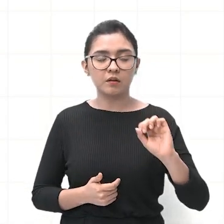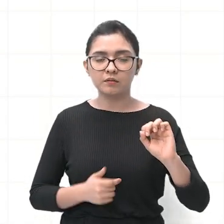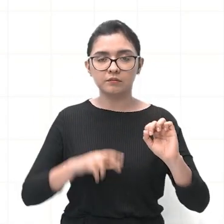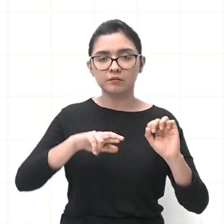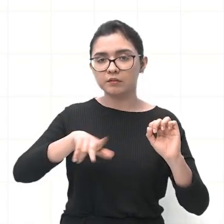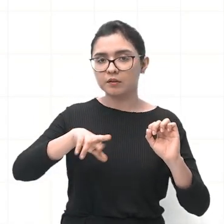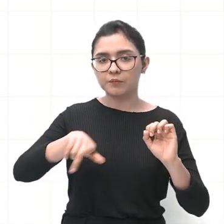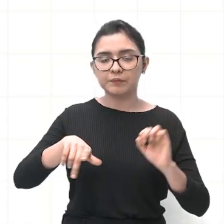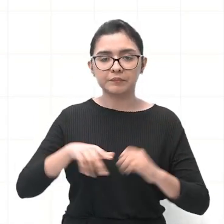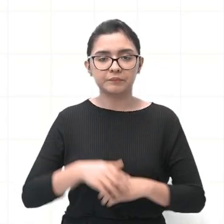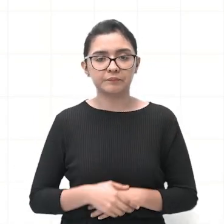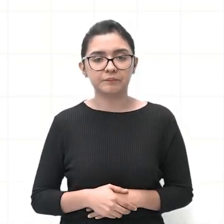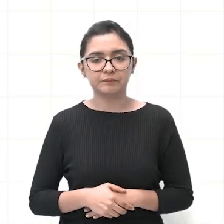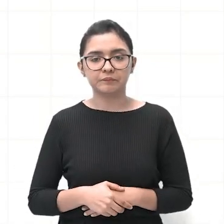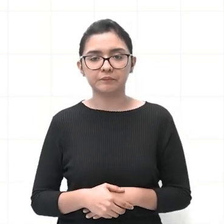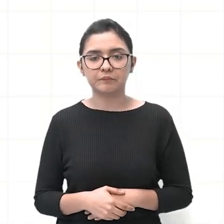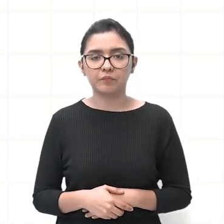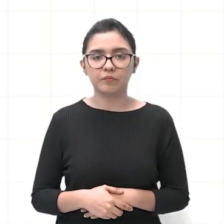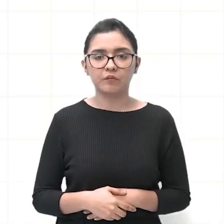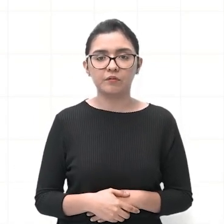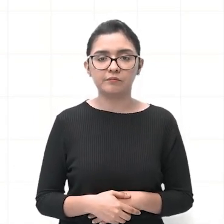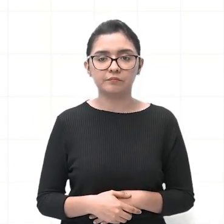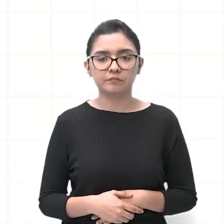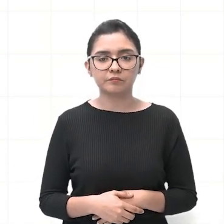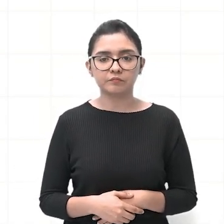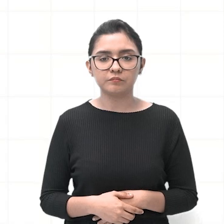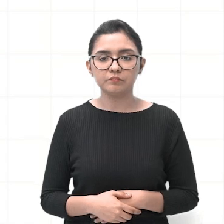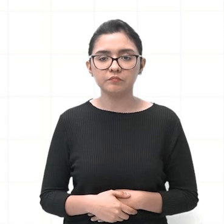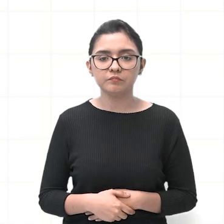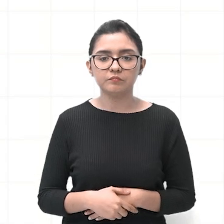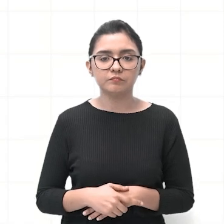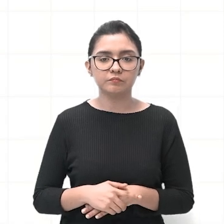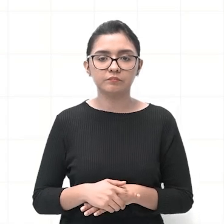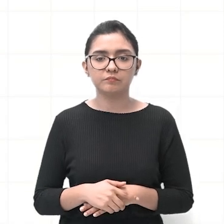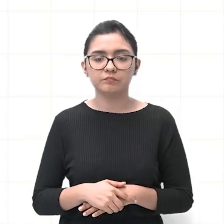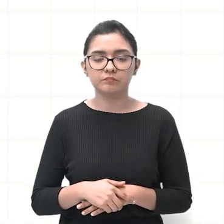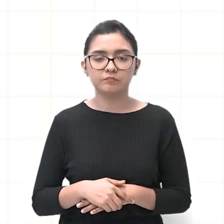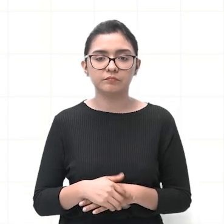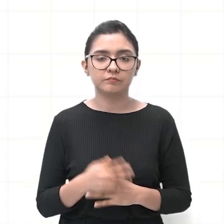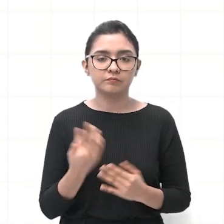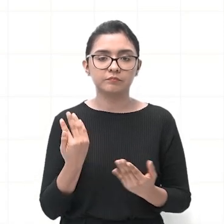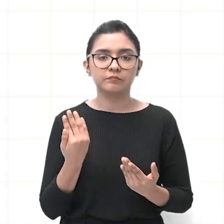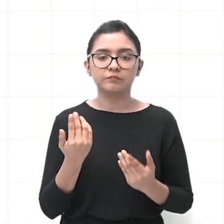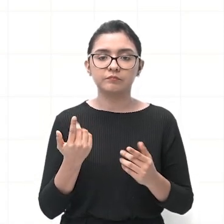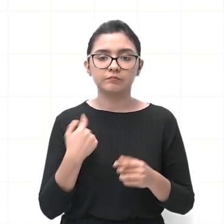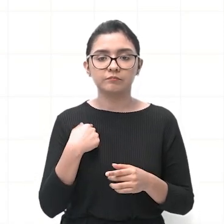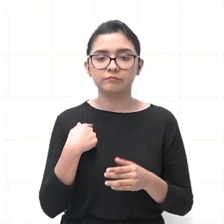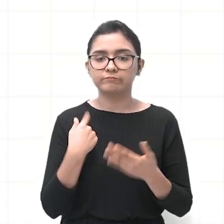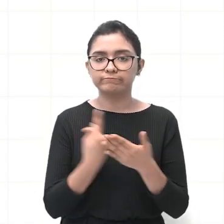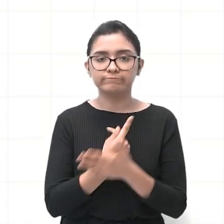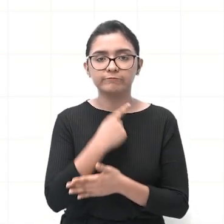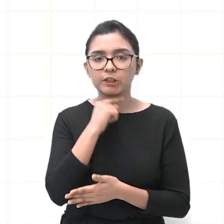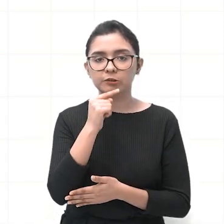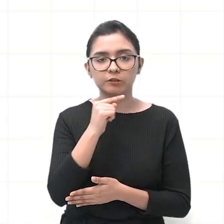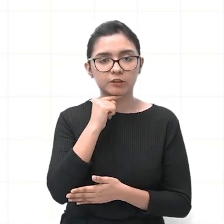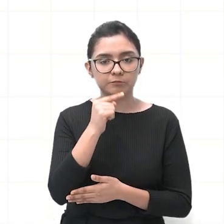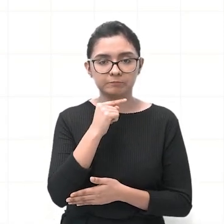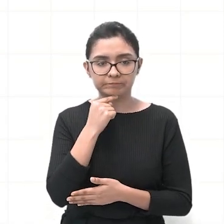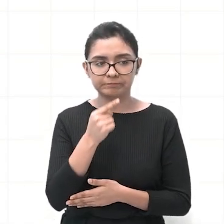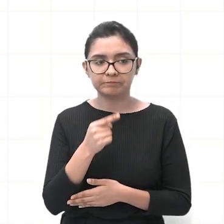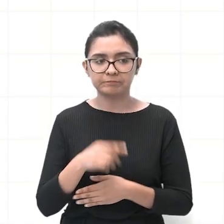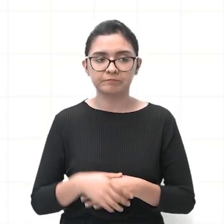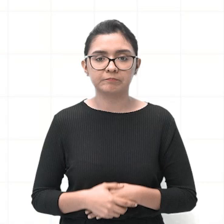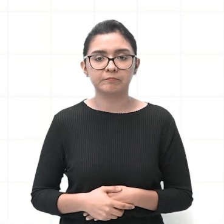uma sentença o quê? Falsa, né? Isso daqui, ó, é falso. Não existe. Né? Ou